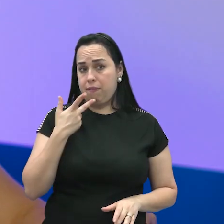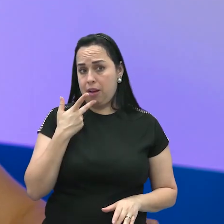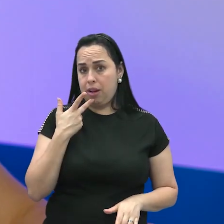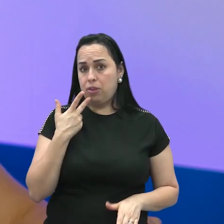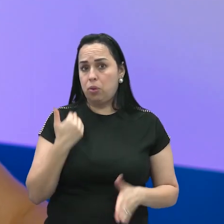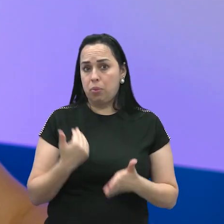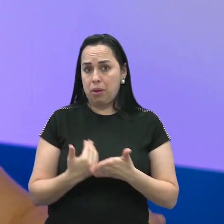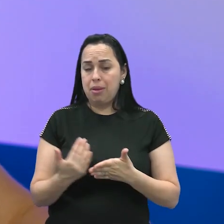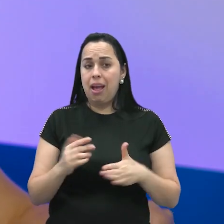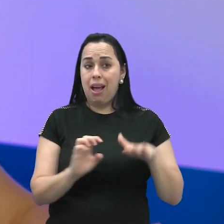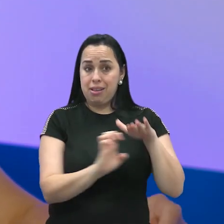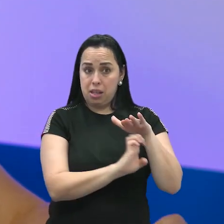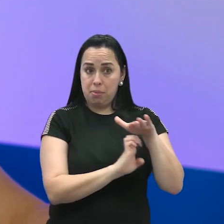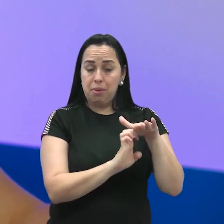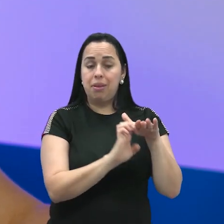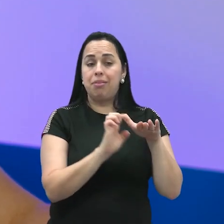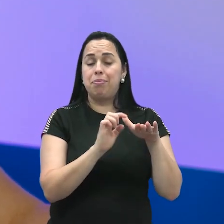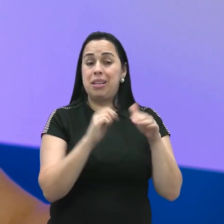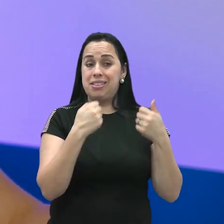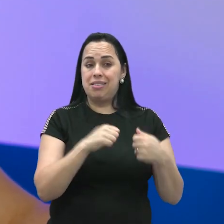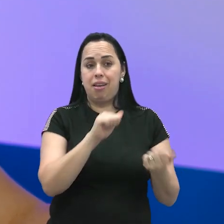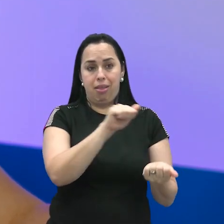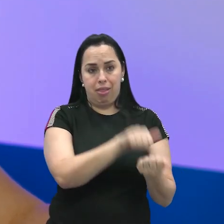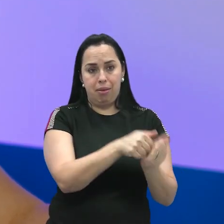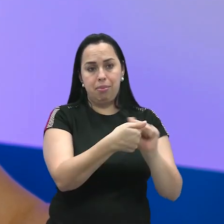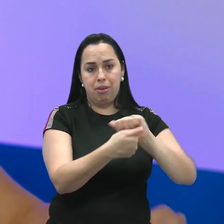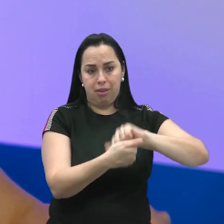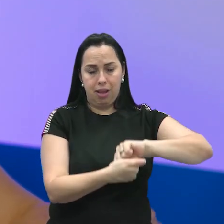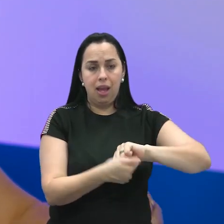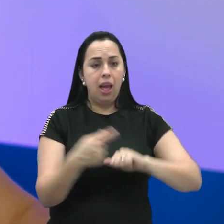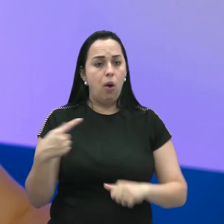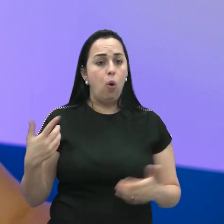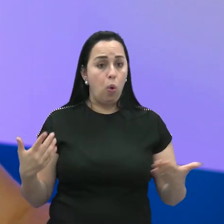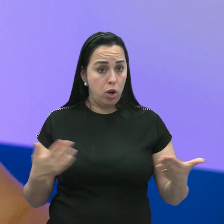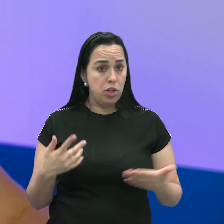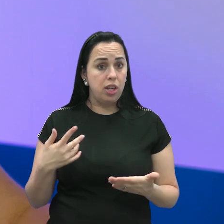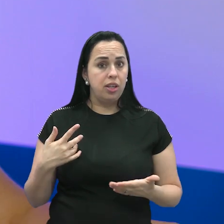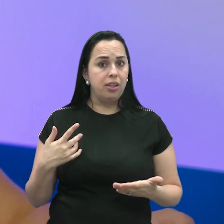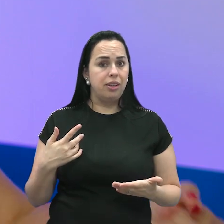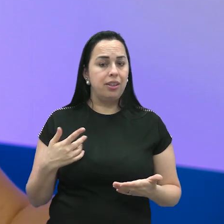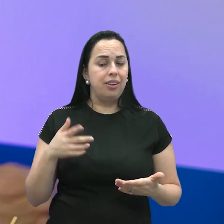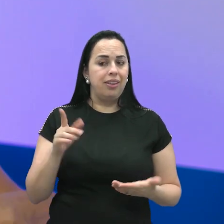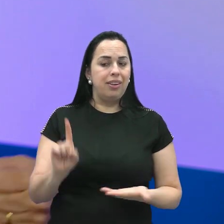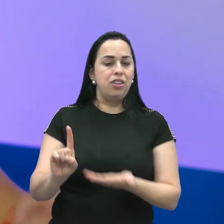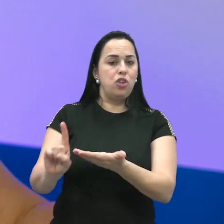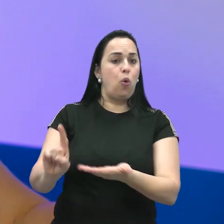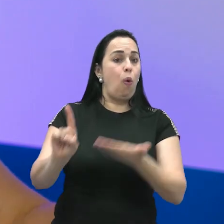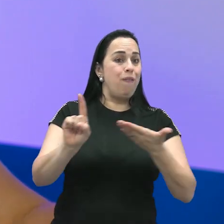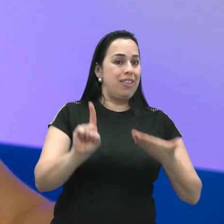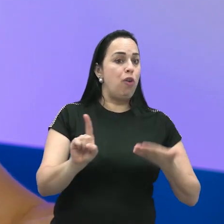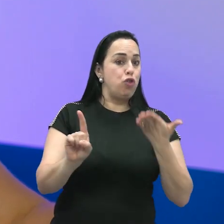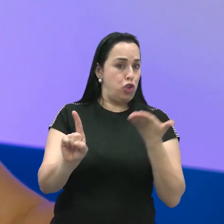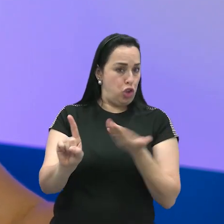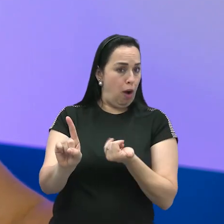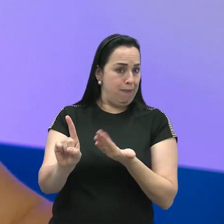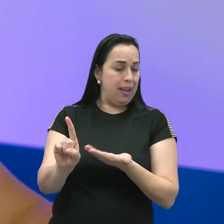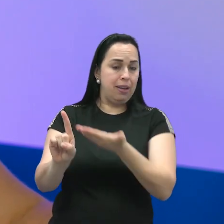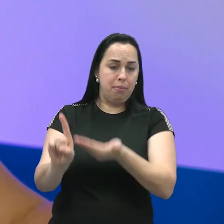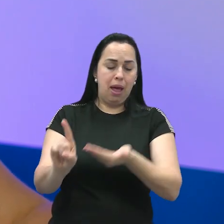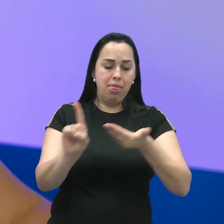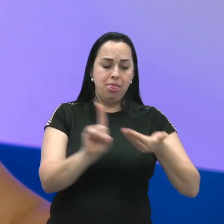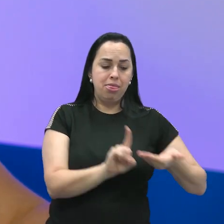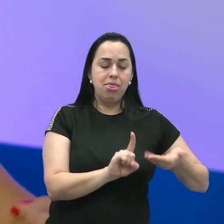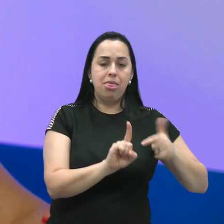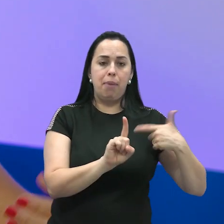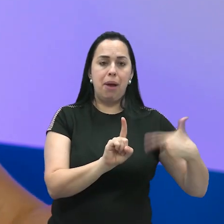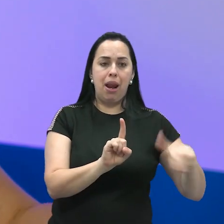no início, as empresas estão tendo que repensar. É muito difícil hoje você atrair um jovem para o seu trabalho,